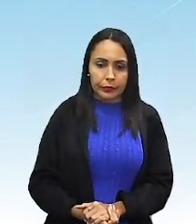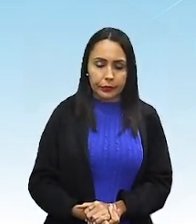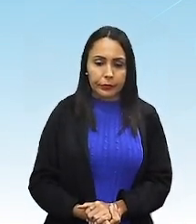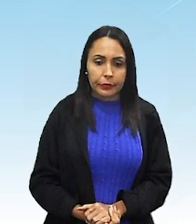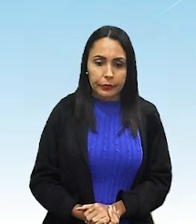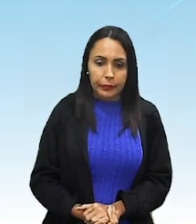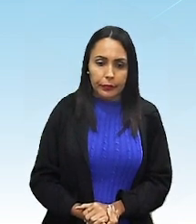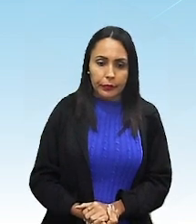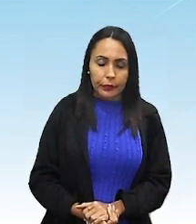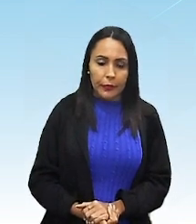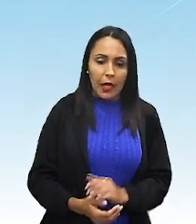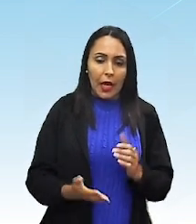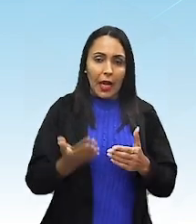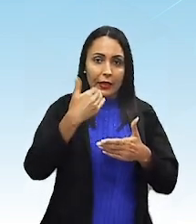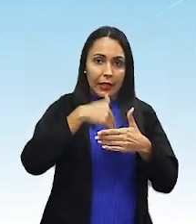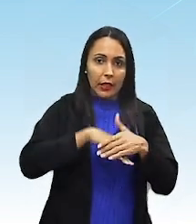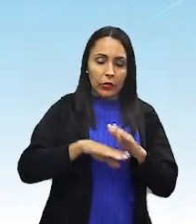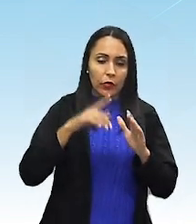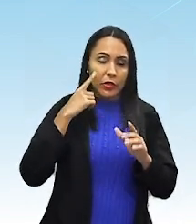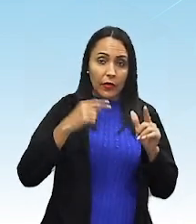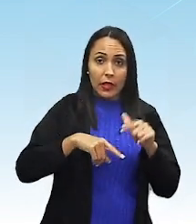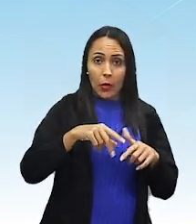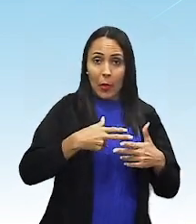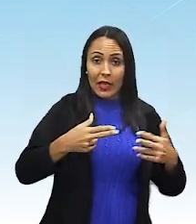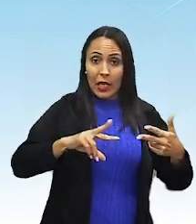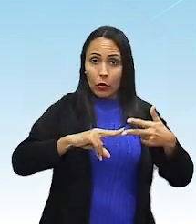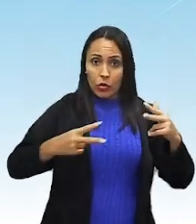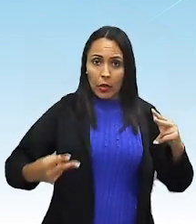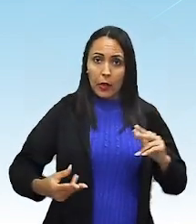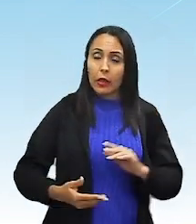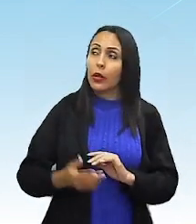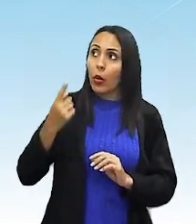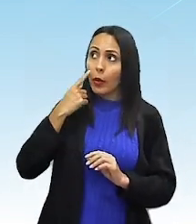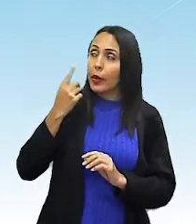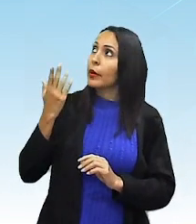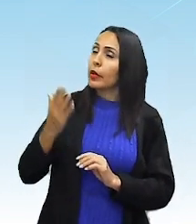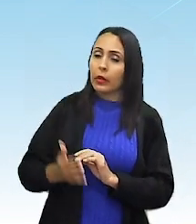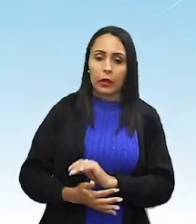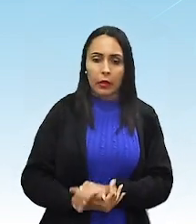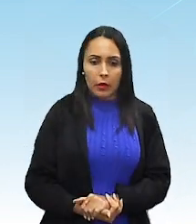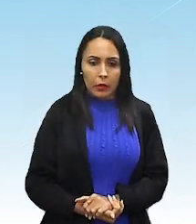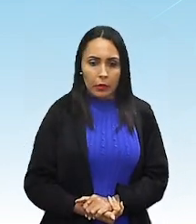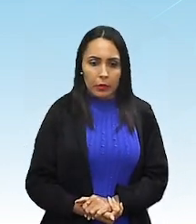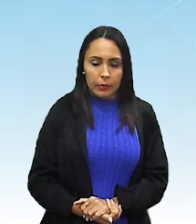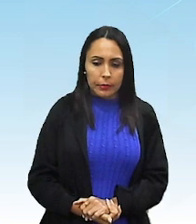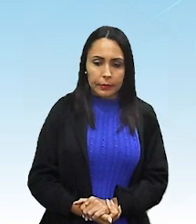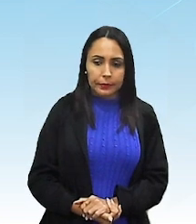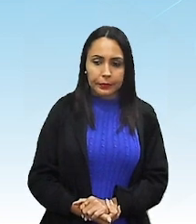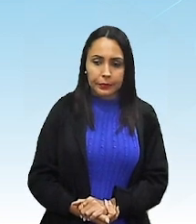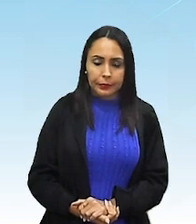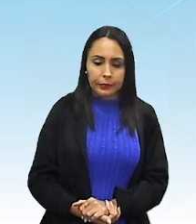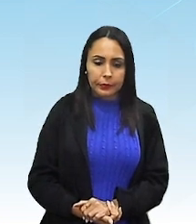o material genético. Olha para mim aqui. Ei, olha para mim, não tira o olho daqui, não. Aí ele vai formar o material genético, tá aqui.